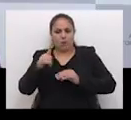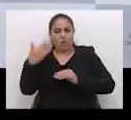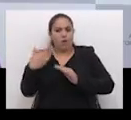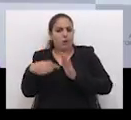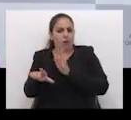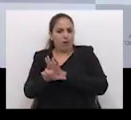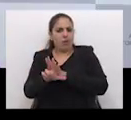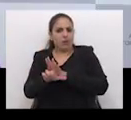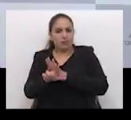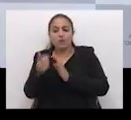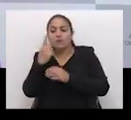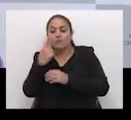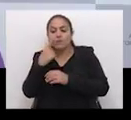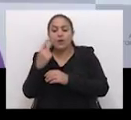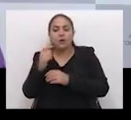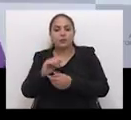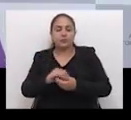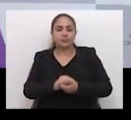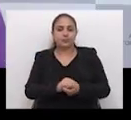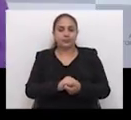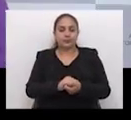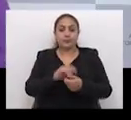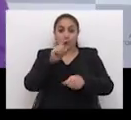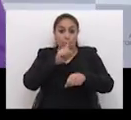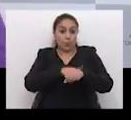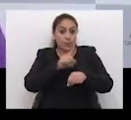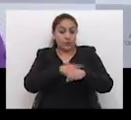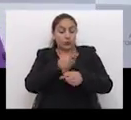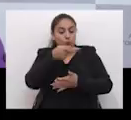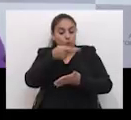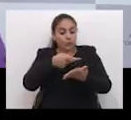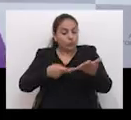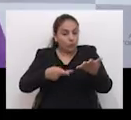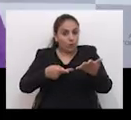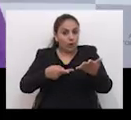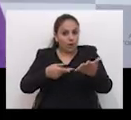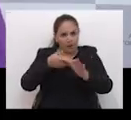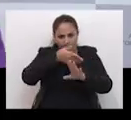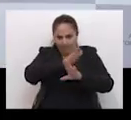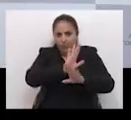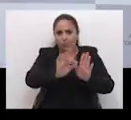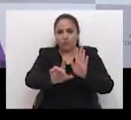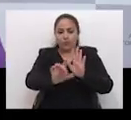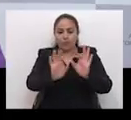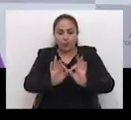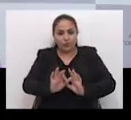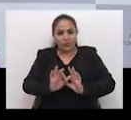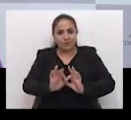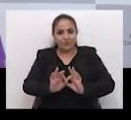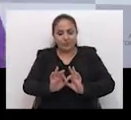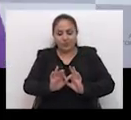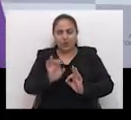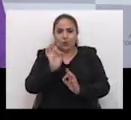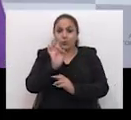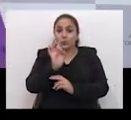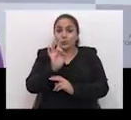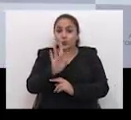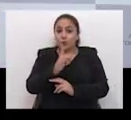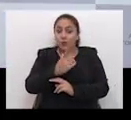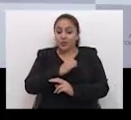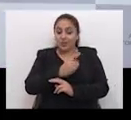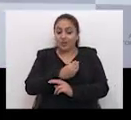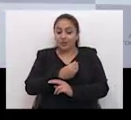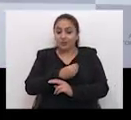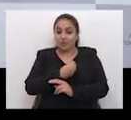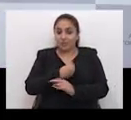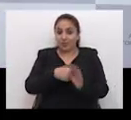lei, como eu venho dizendo, né? A partir do momento que tu protocola e aprova um projeto desse, só de existir